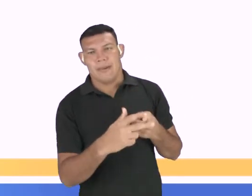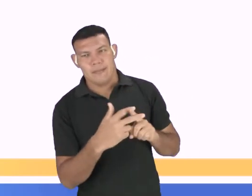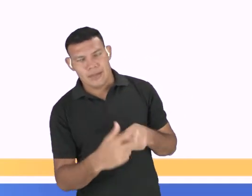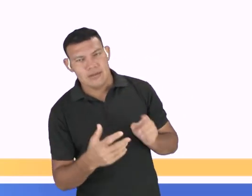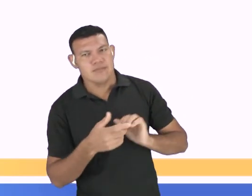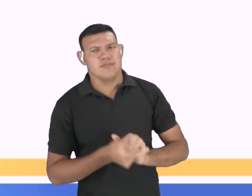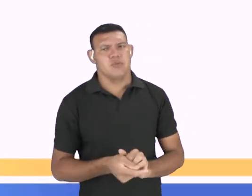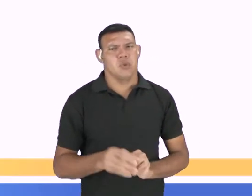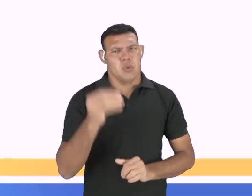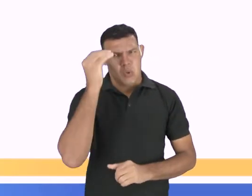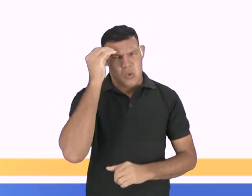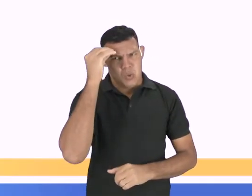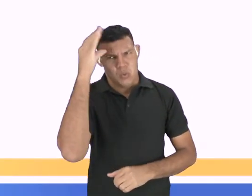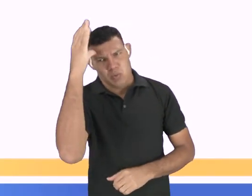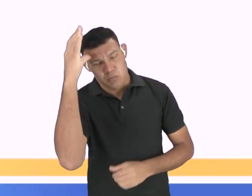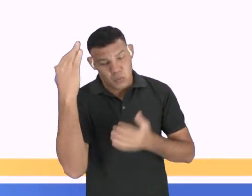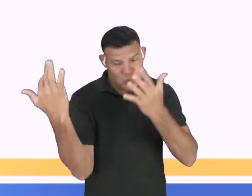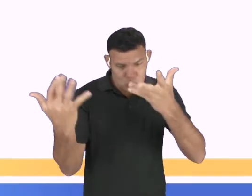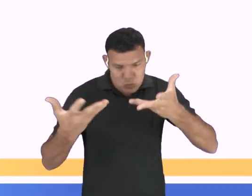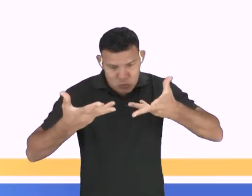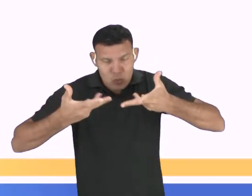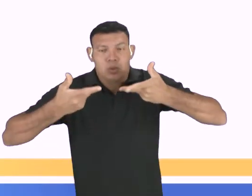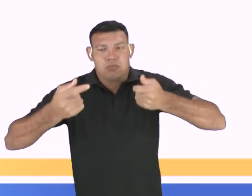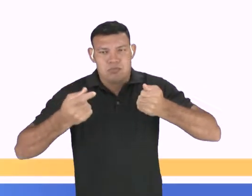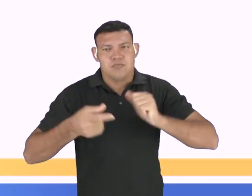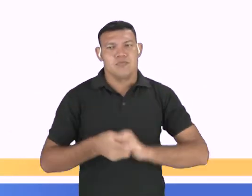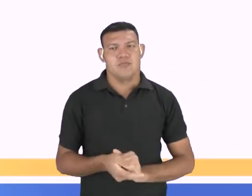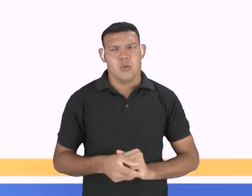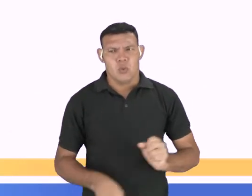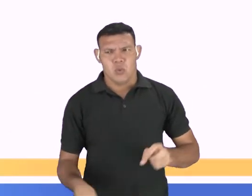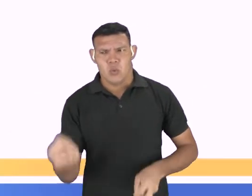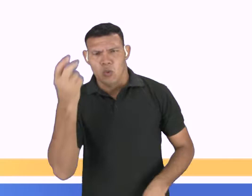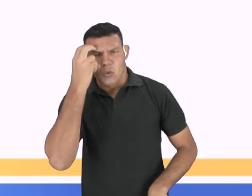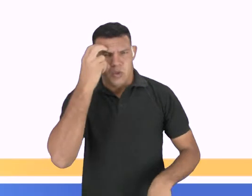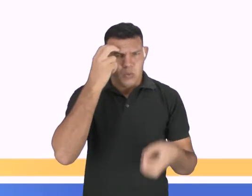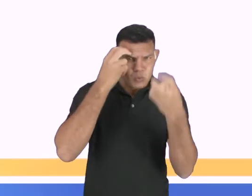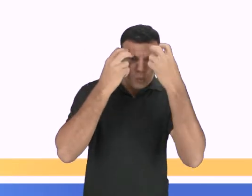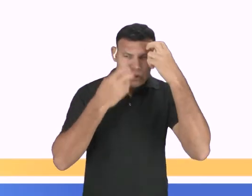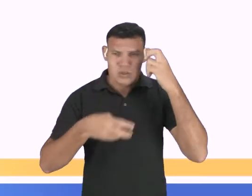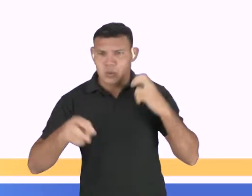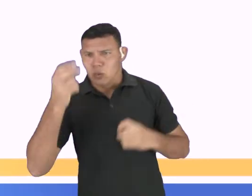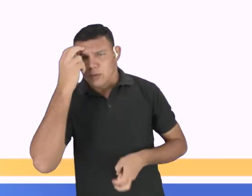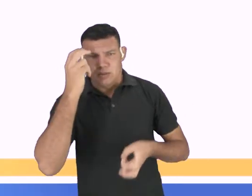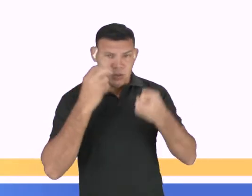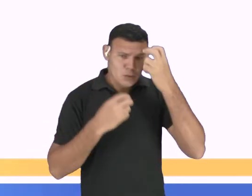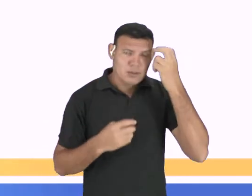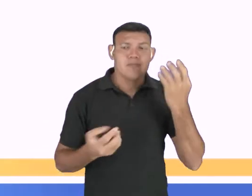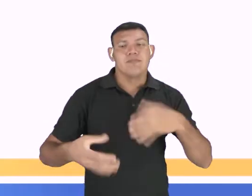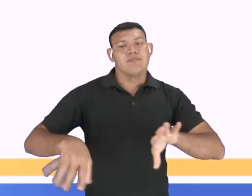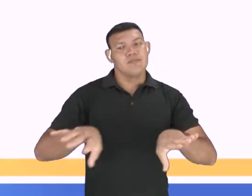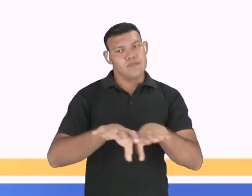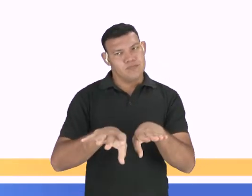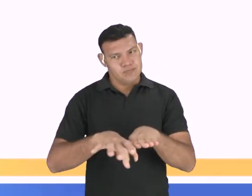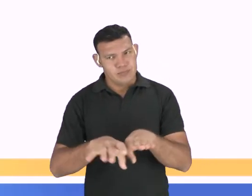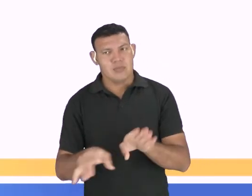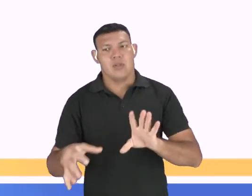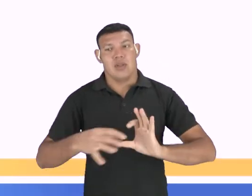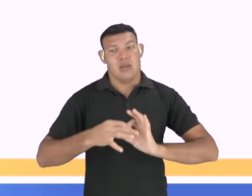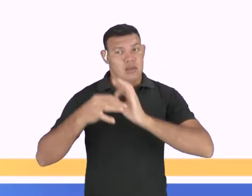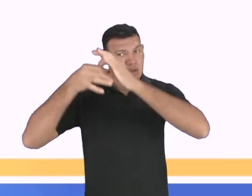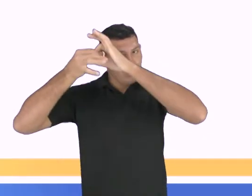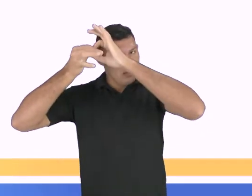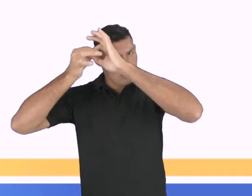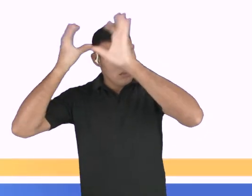de conhecimentos e de habilidades, né? O multiculturalismo também envolve, né, o liberalismo político, né? As grandes capitais